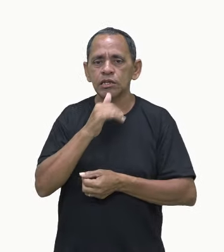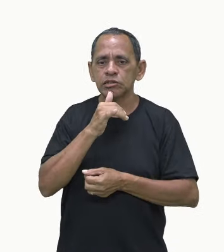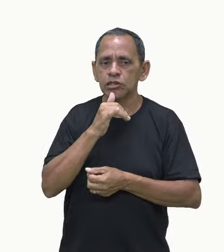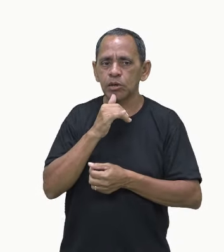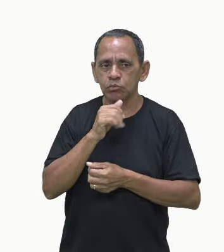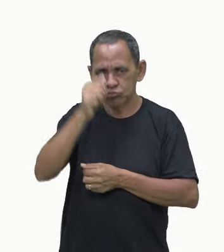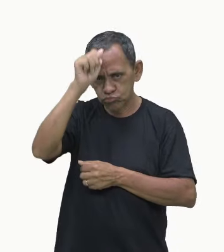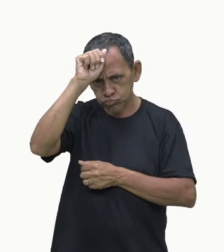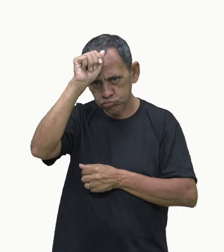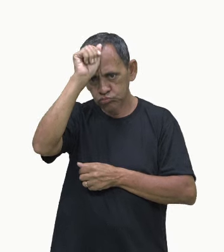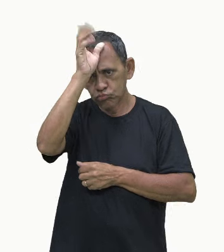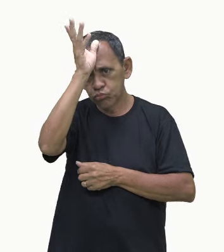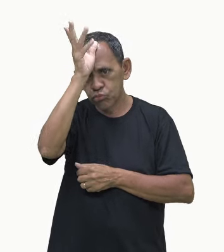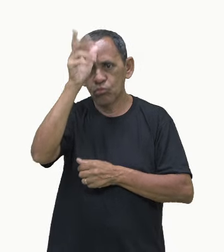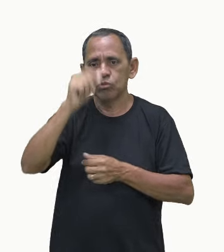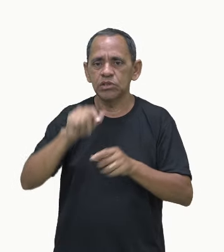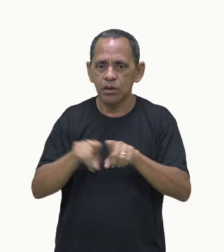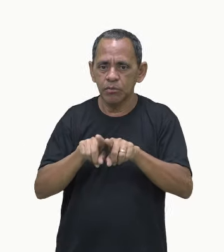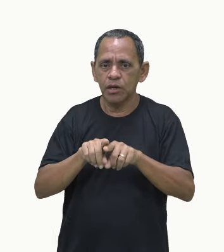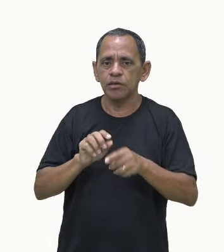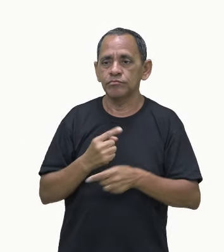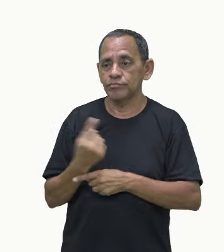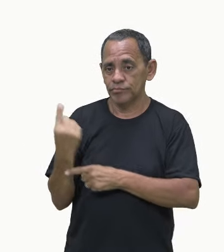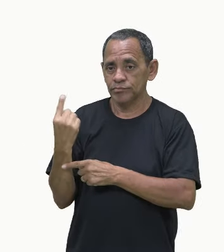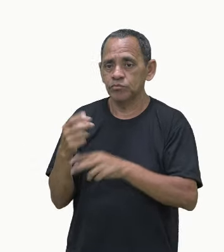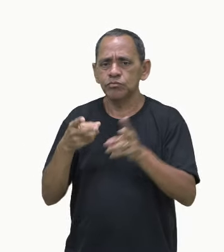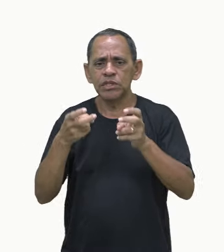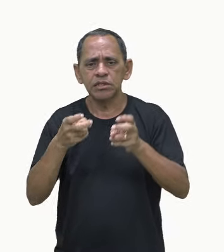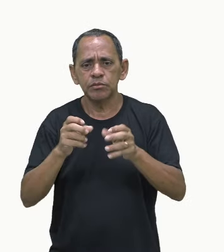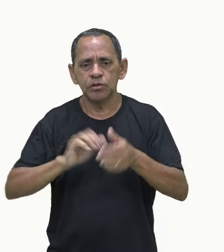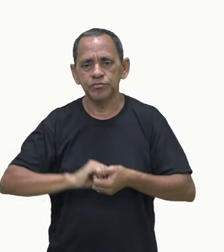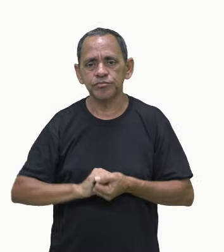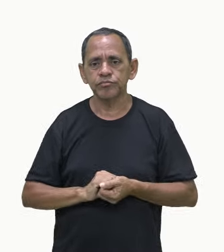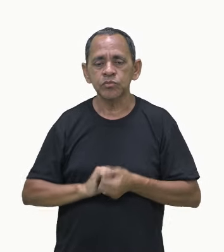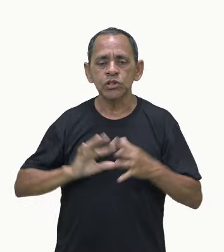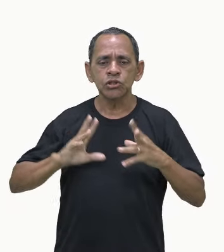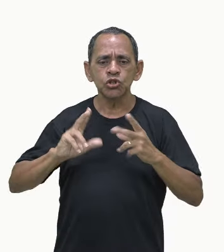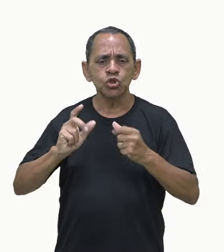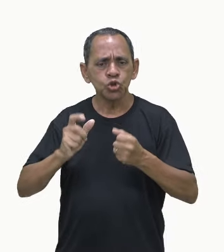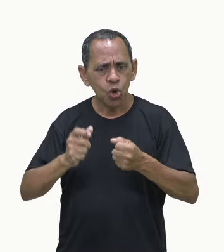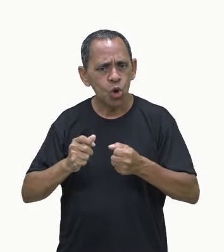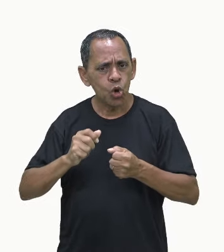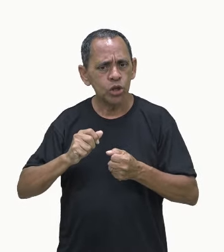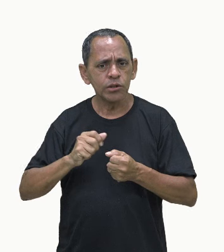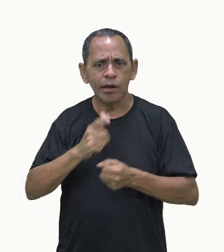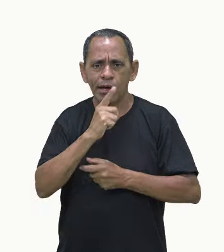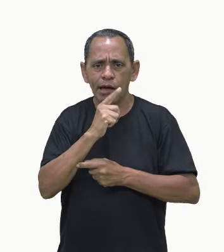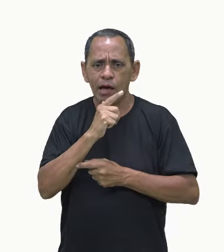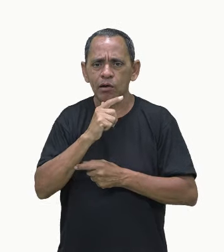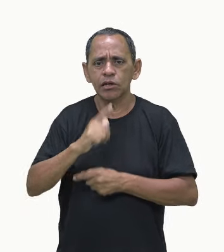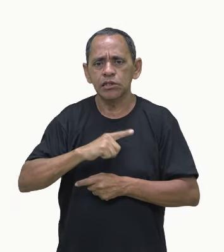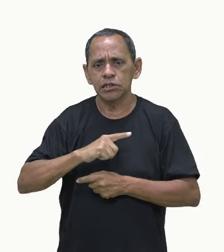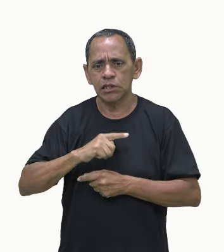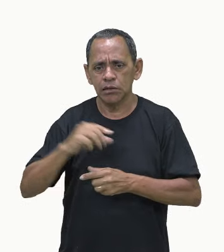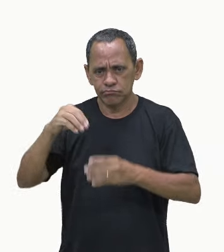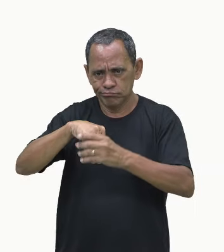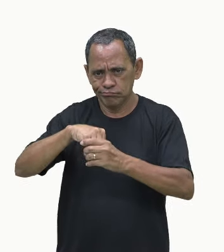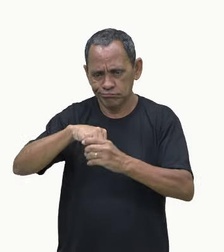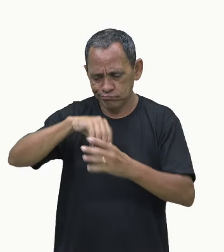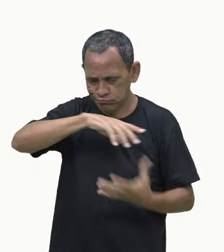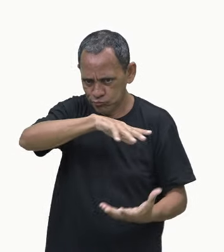ver aí, ó, nós temos aqui na ilustração, né, que de toda a água presente no planeta Terra, nós temos